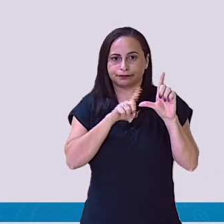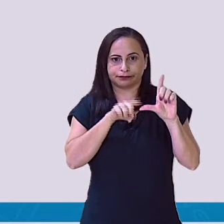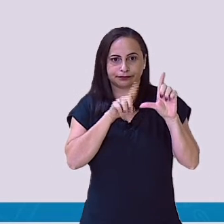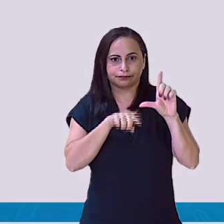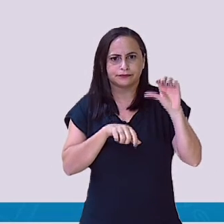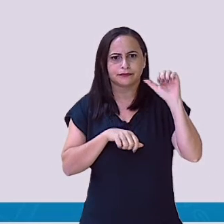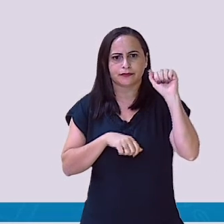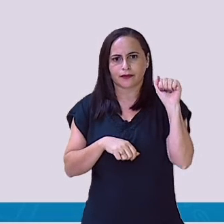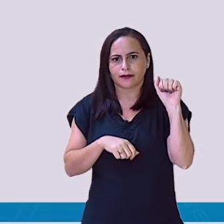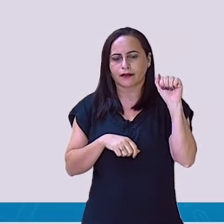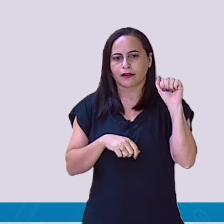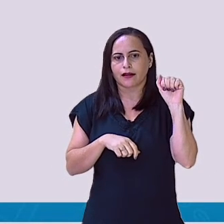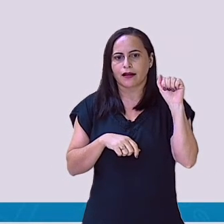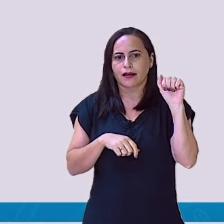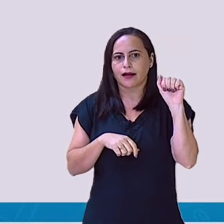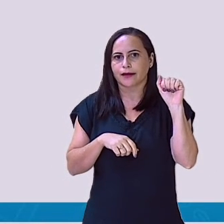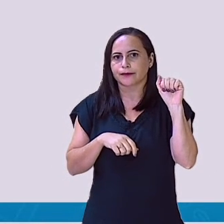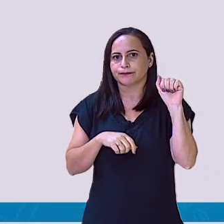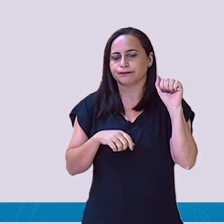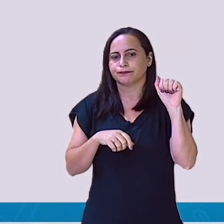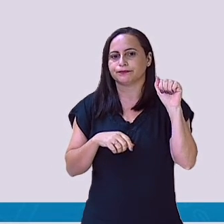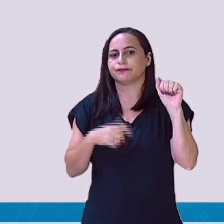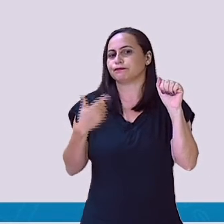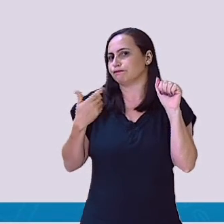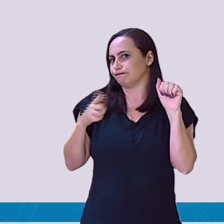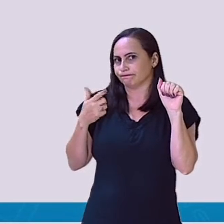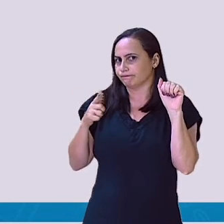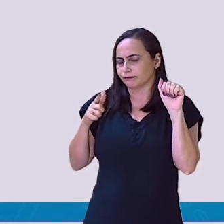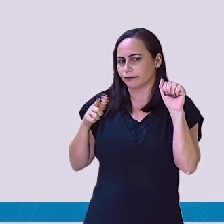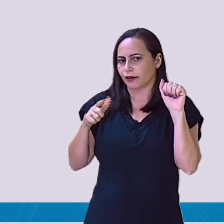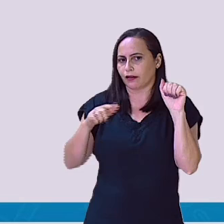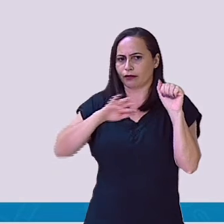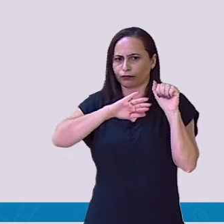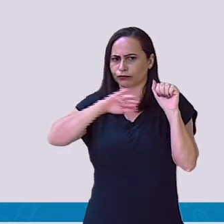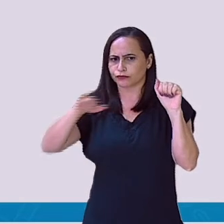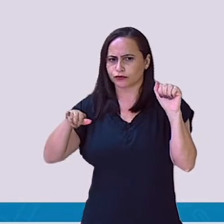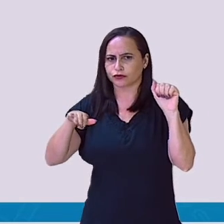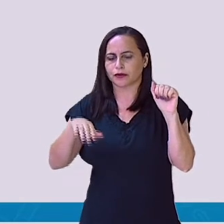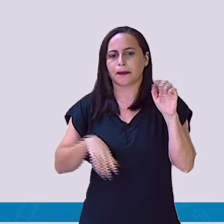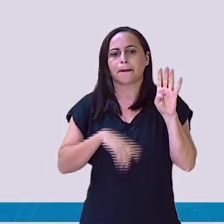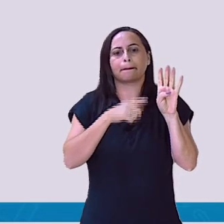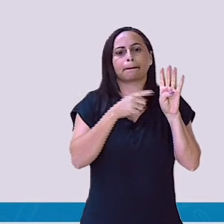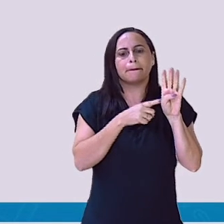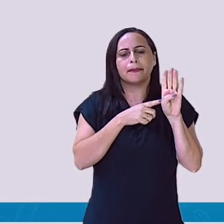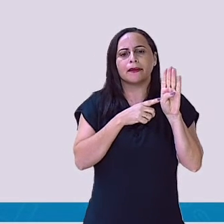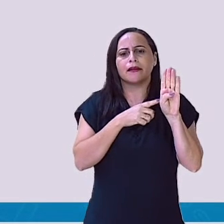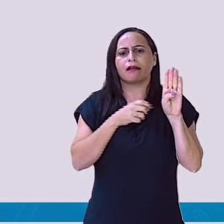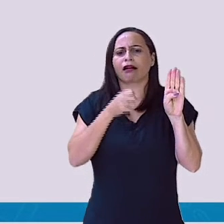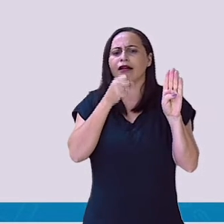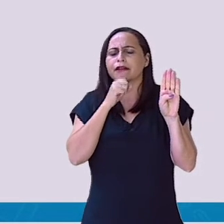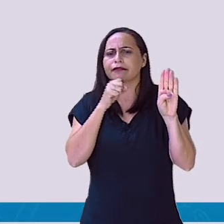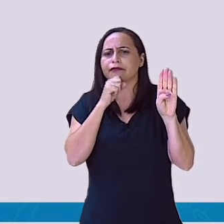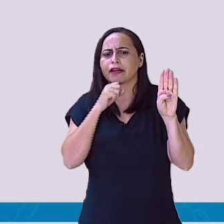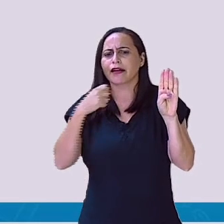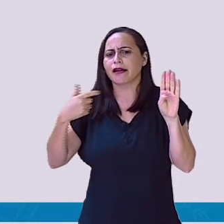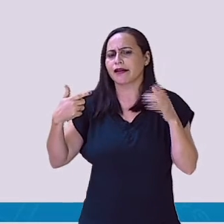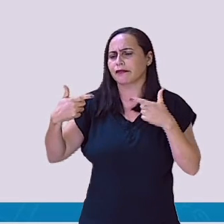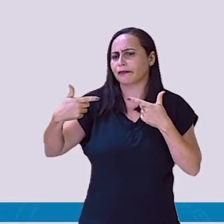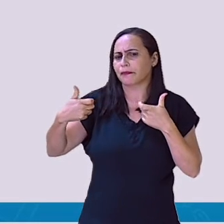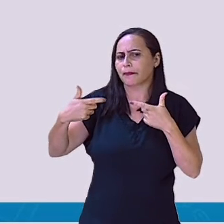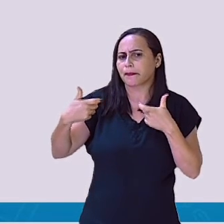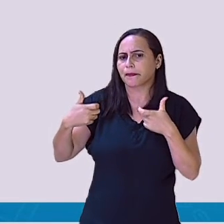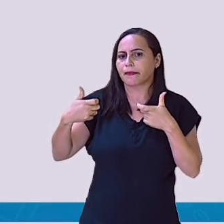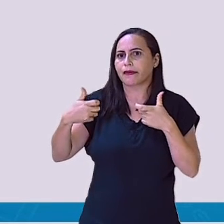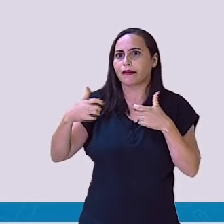encontro consonantal. Então, a letra A eu já descarto. Velha, guerras e cresceu. Opa!